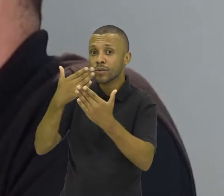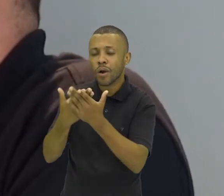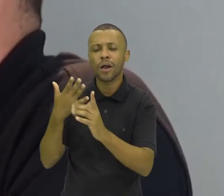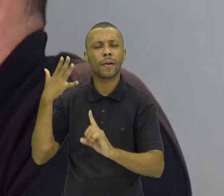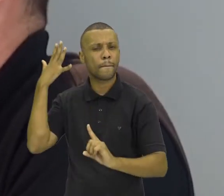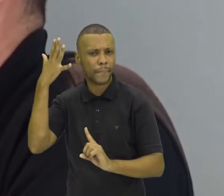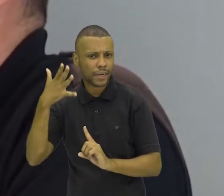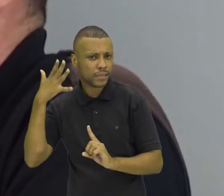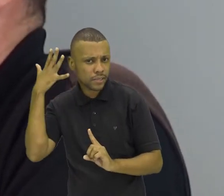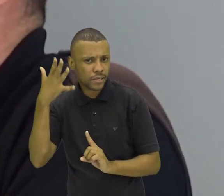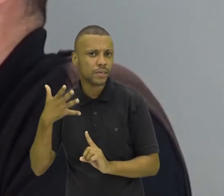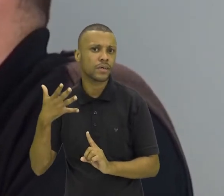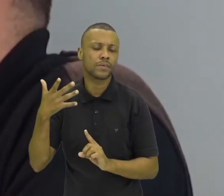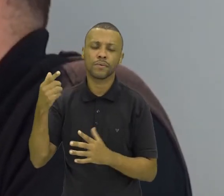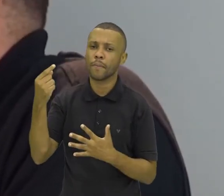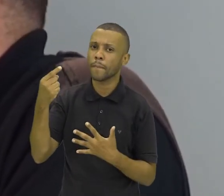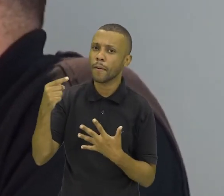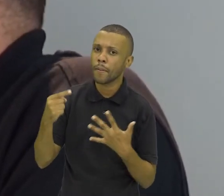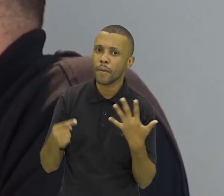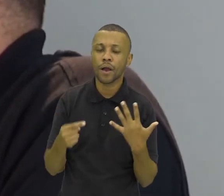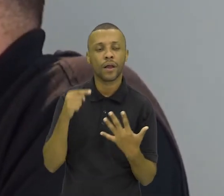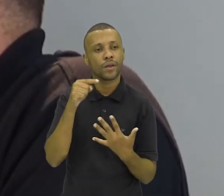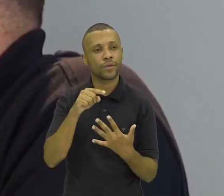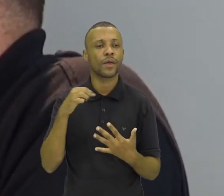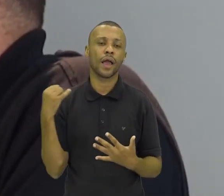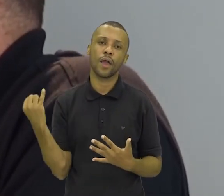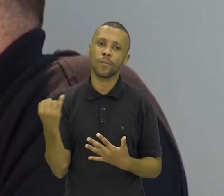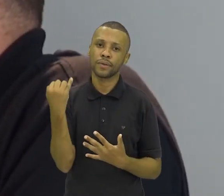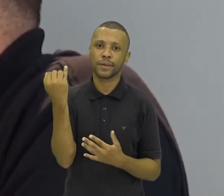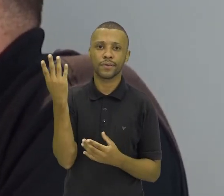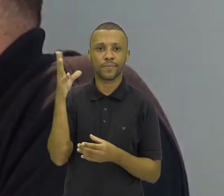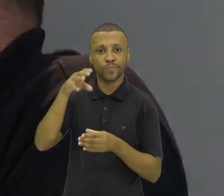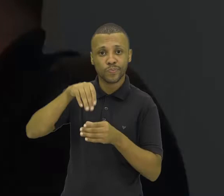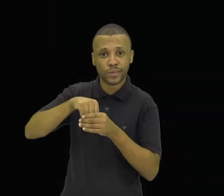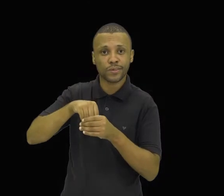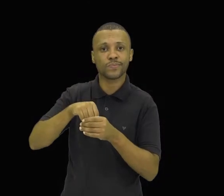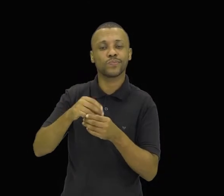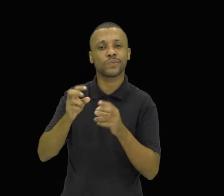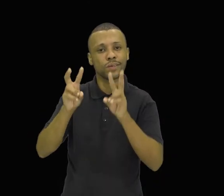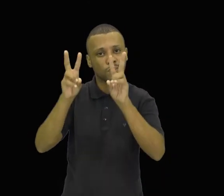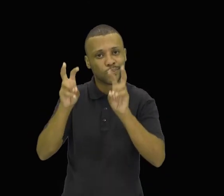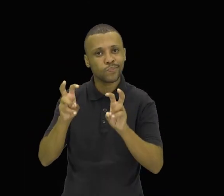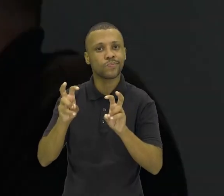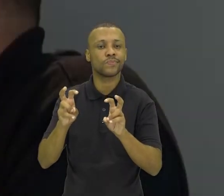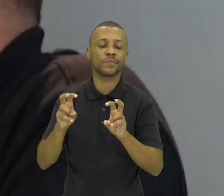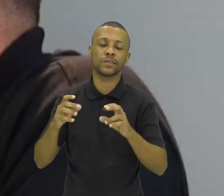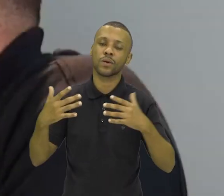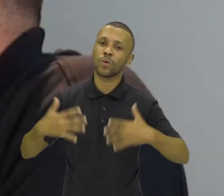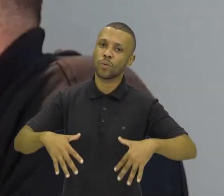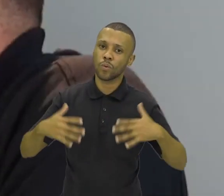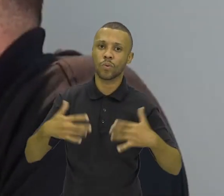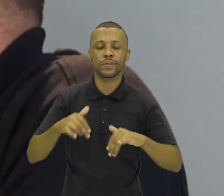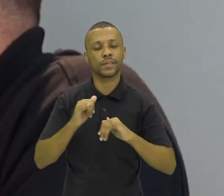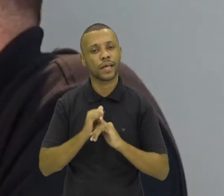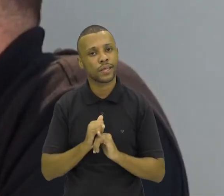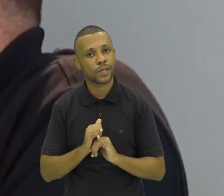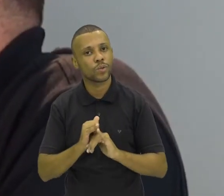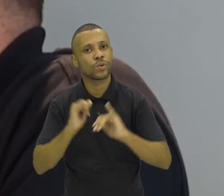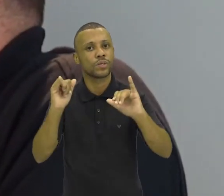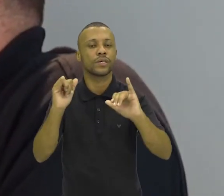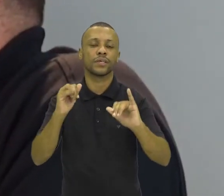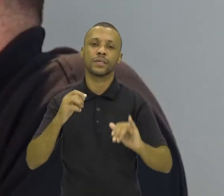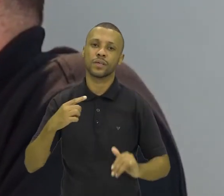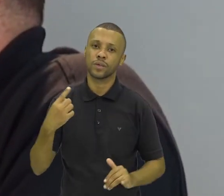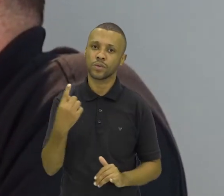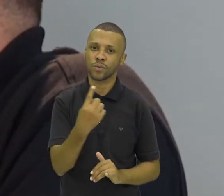uma palestra para as crianças, isso não aparece. Isso faz parte do espírito desse nosso tempo. Rende notícia as